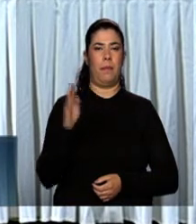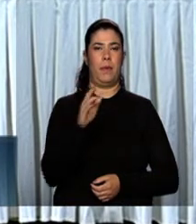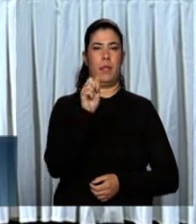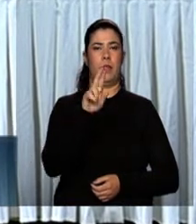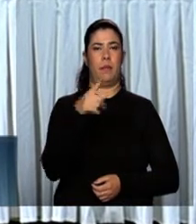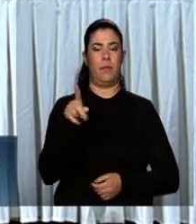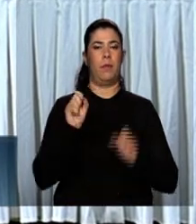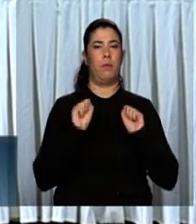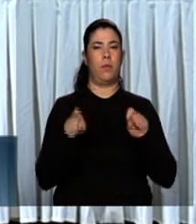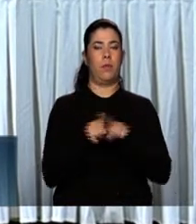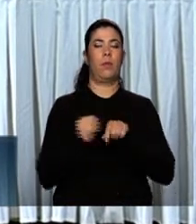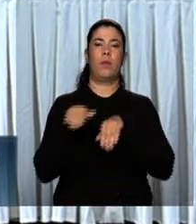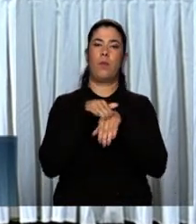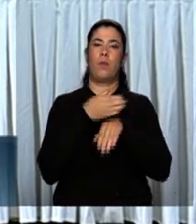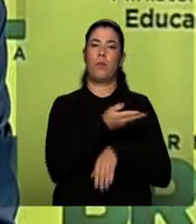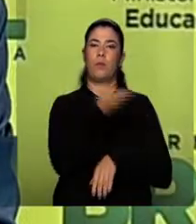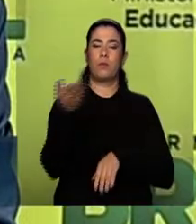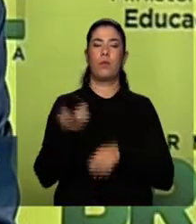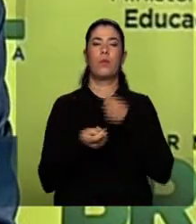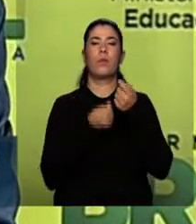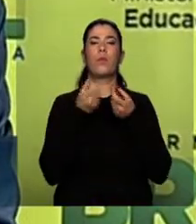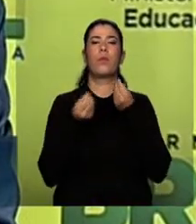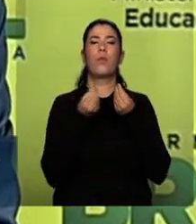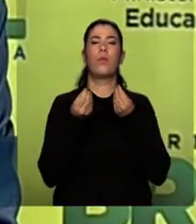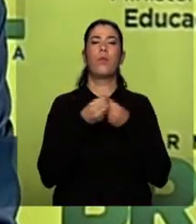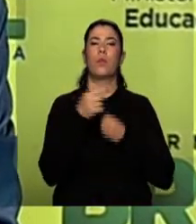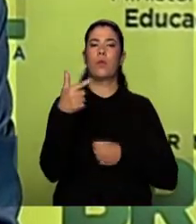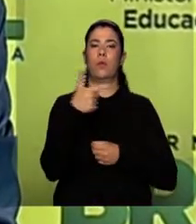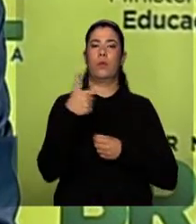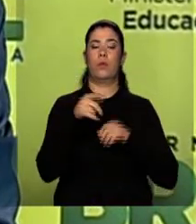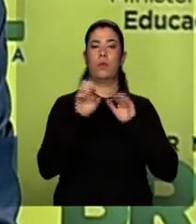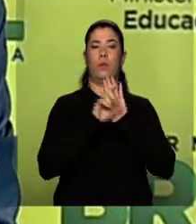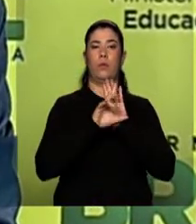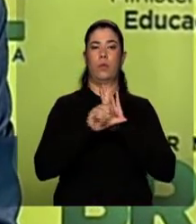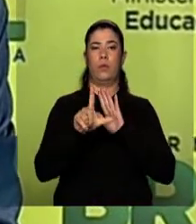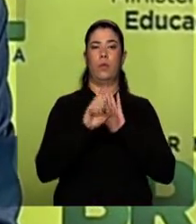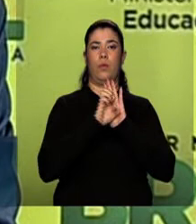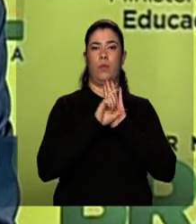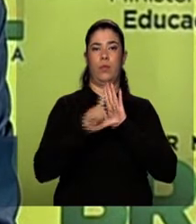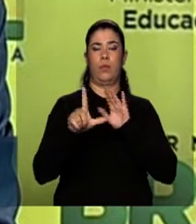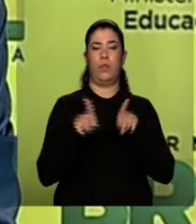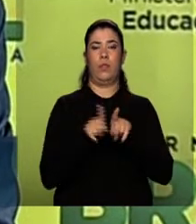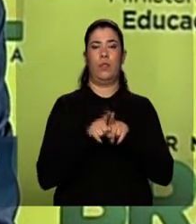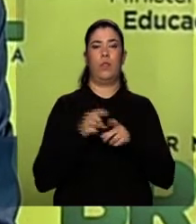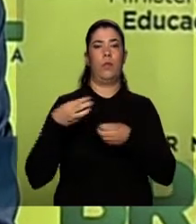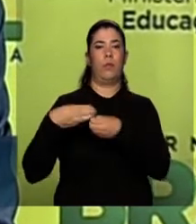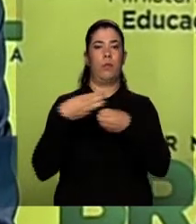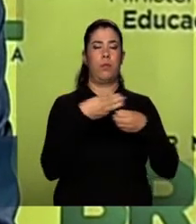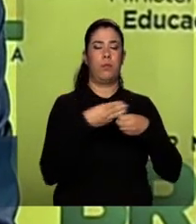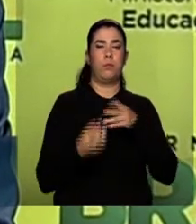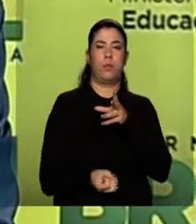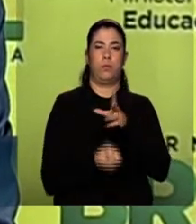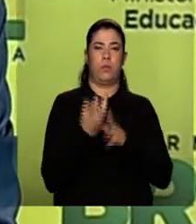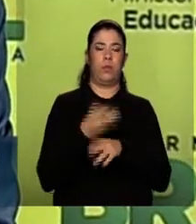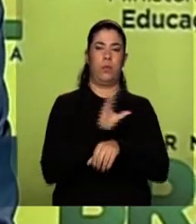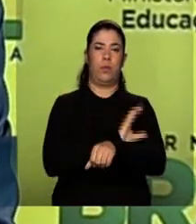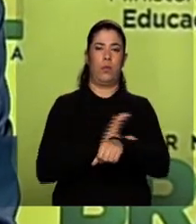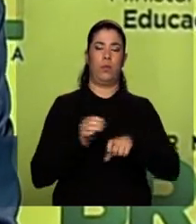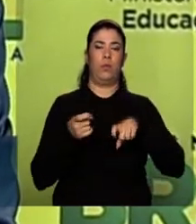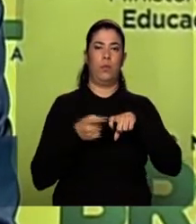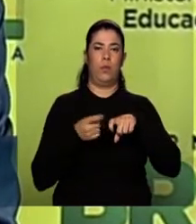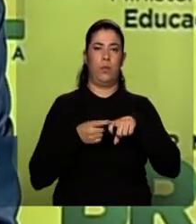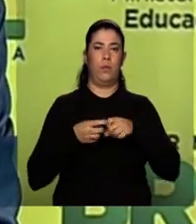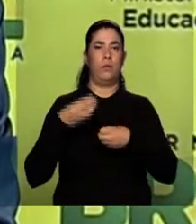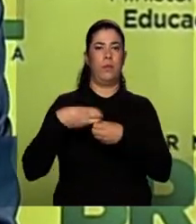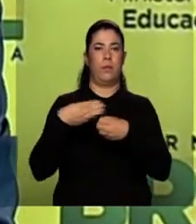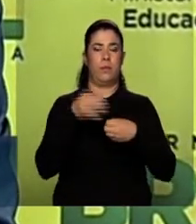possamos conversar com vocês um pouco sobre o nosso segundo edital de municípios de implantação de cursos de medicina no programa Mais Médicos.